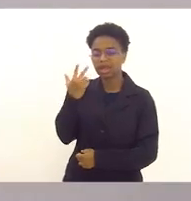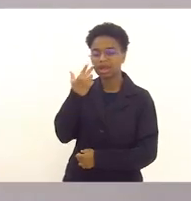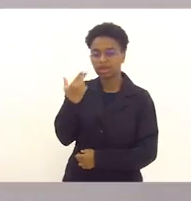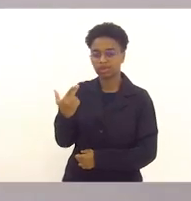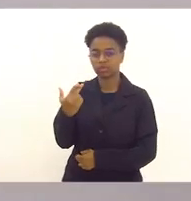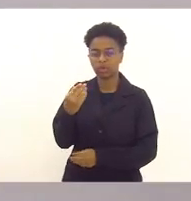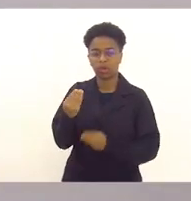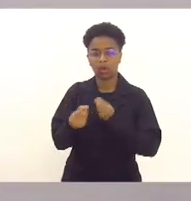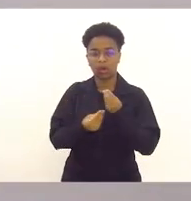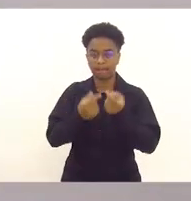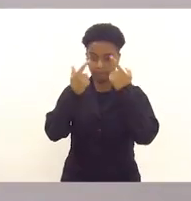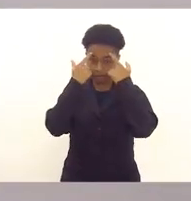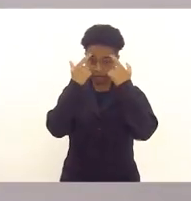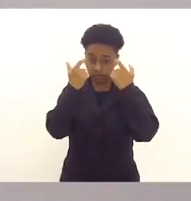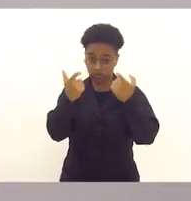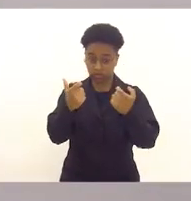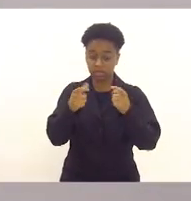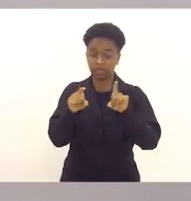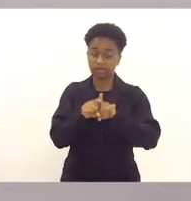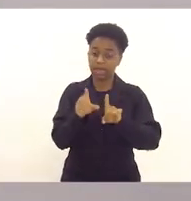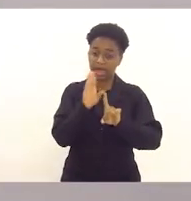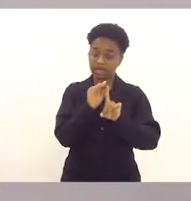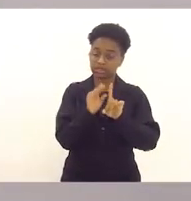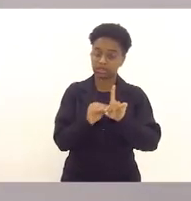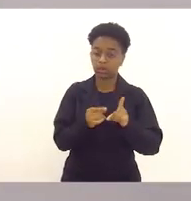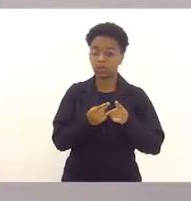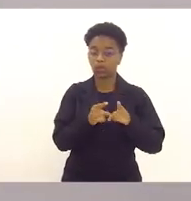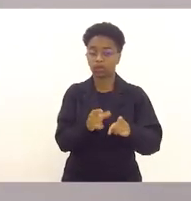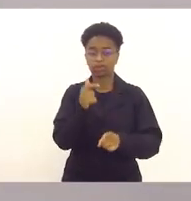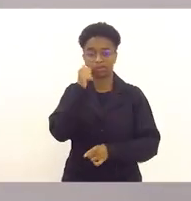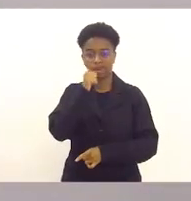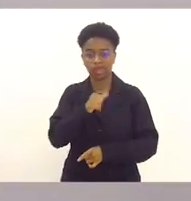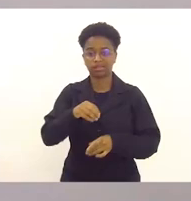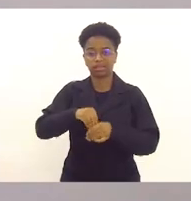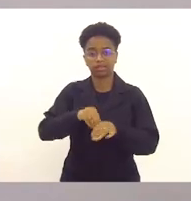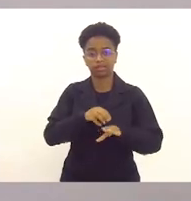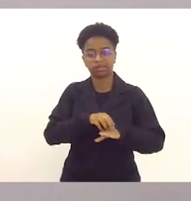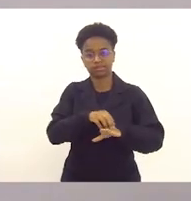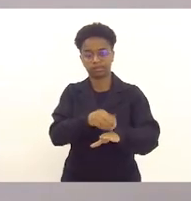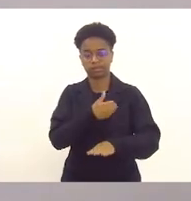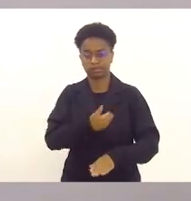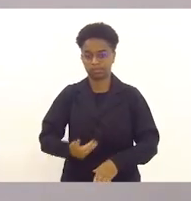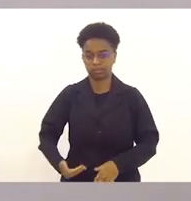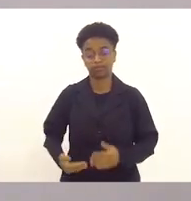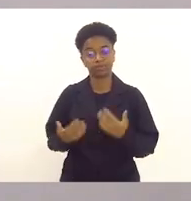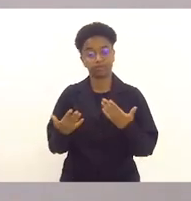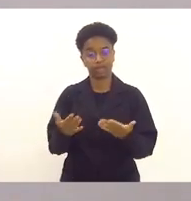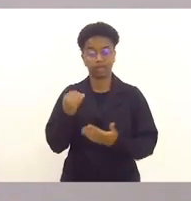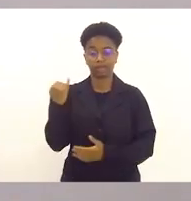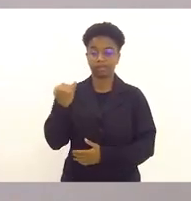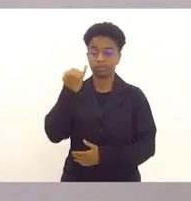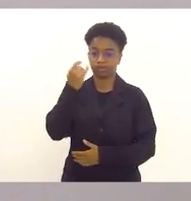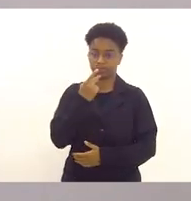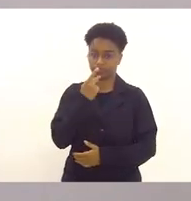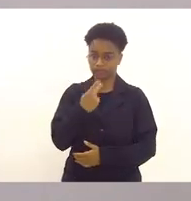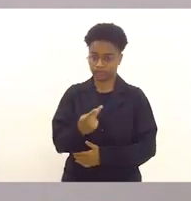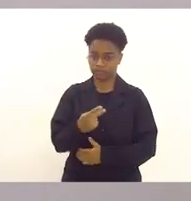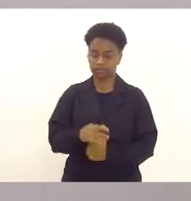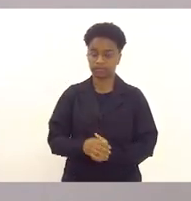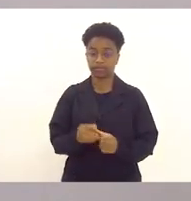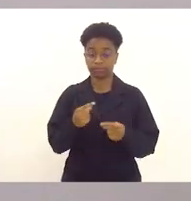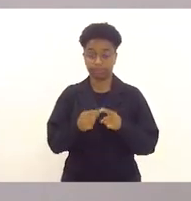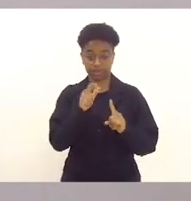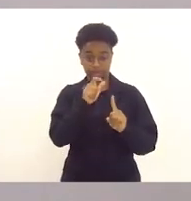da violência do assédio contra as mulheres no transporte público e aí é importante dizer Vanessa